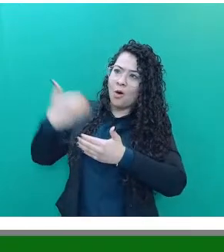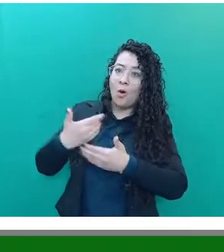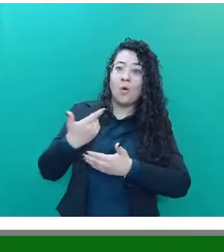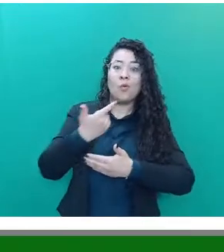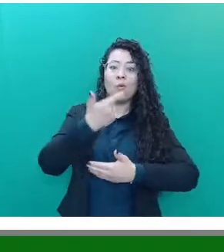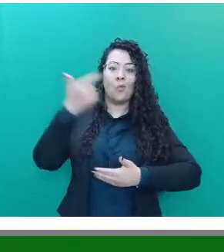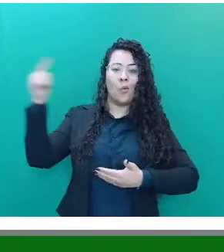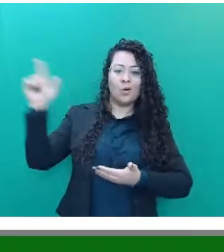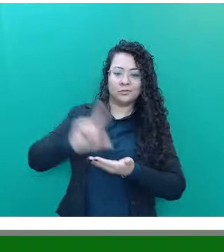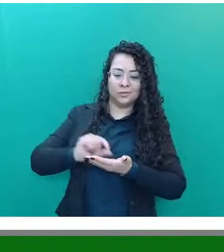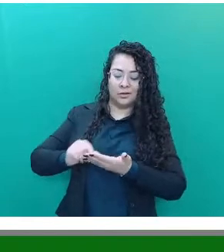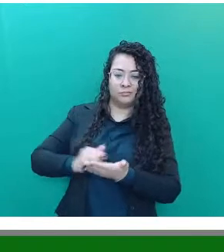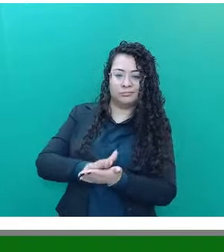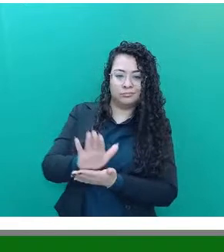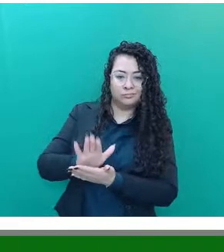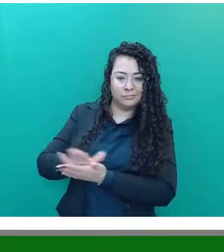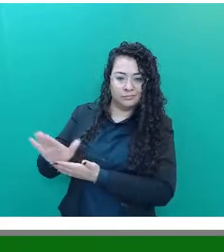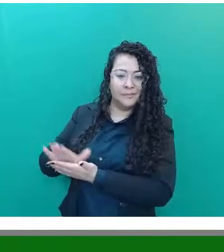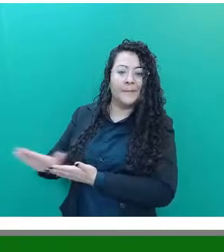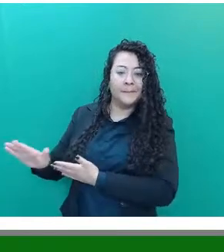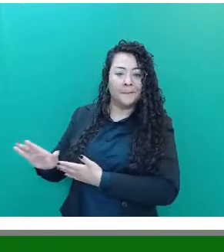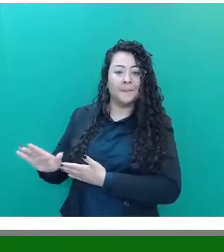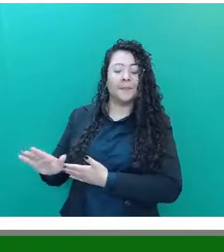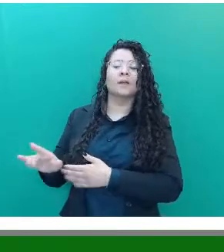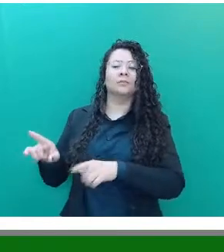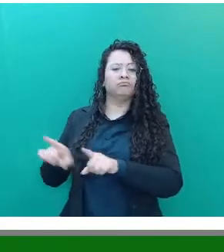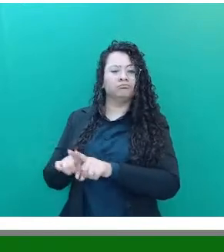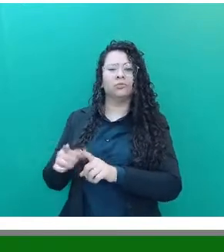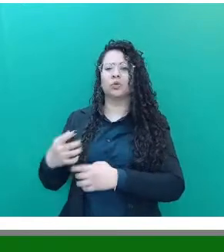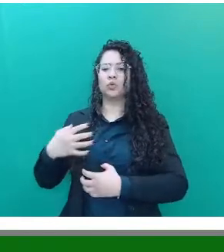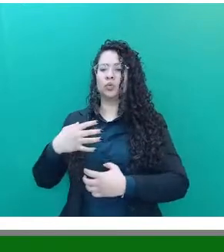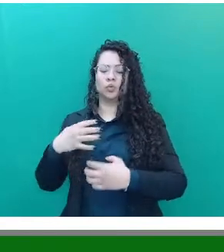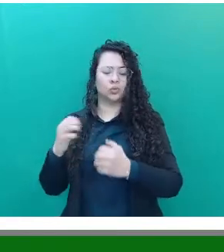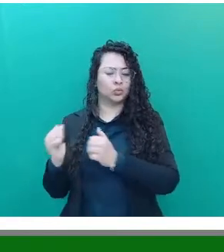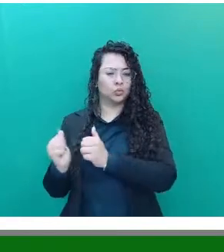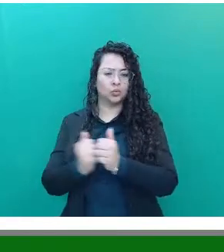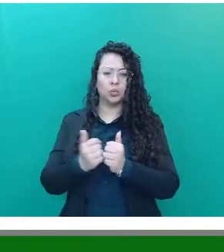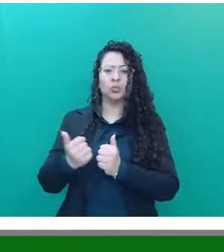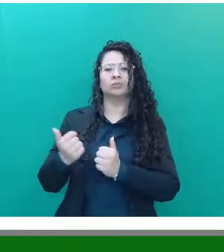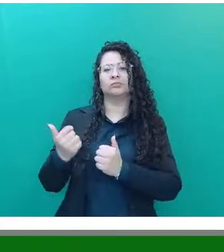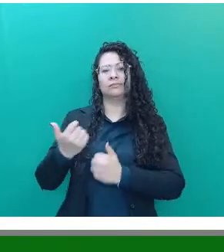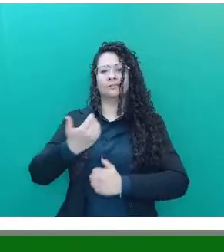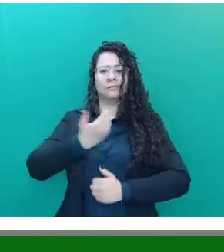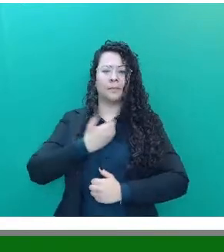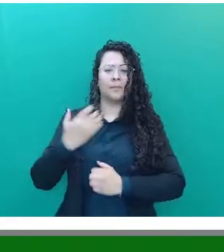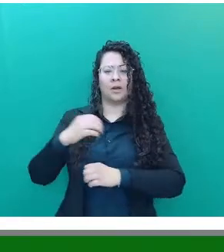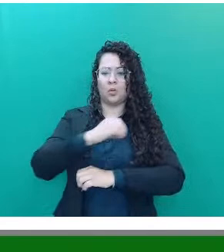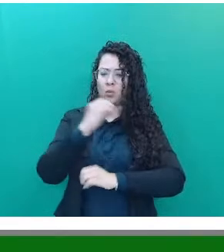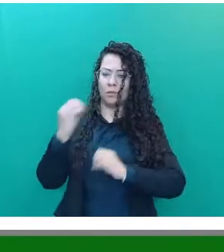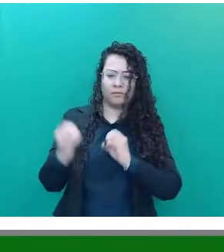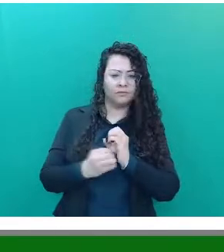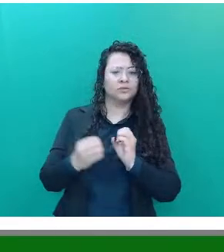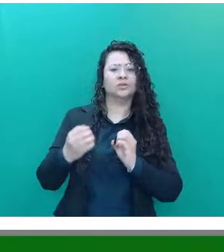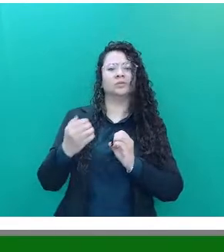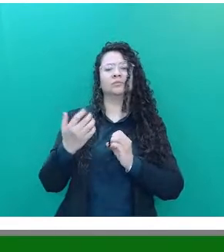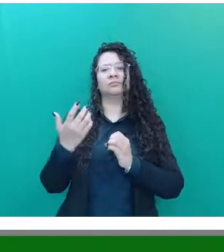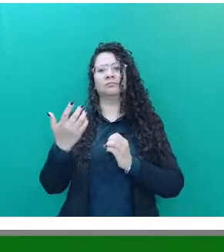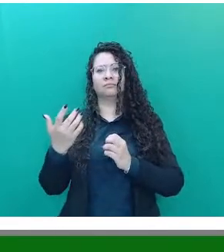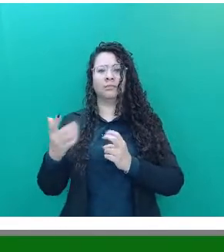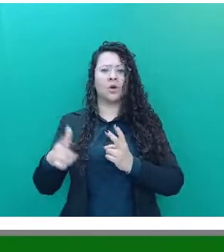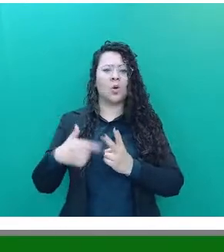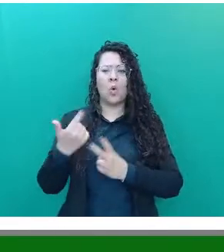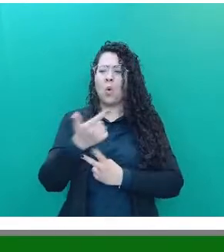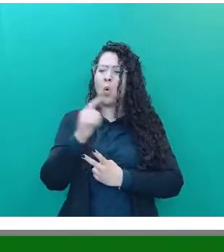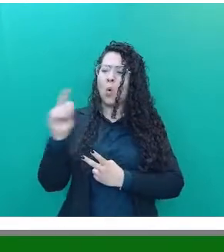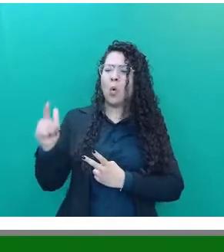em conjunto com seus colegas da universidade que você trabalha, em conjunto com seus orientadores, talvez publicações individuais. Então, você